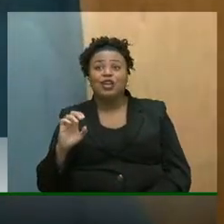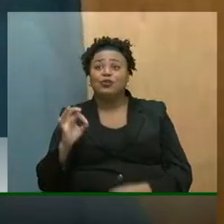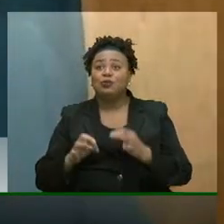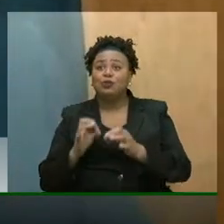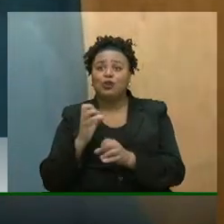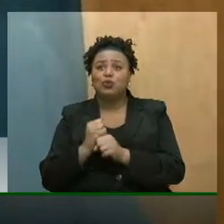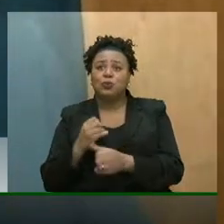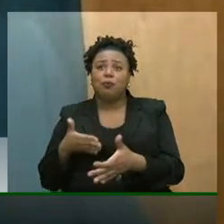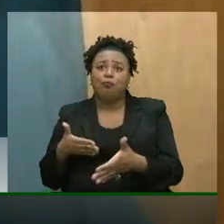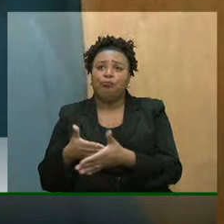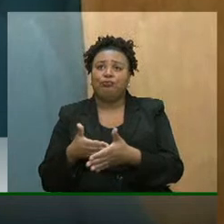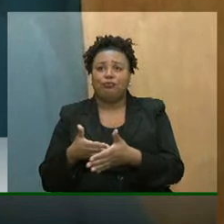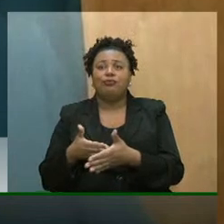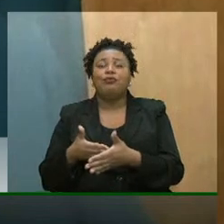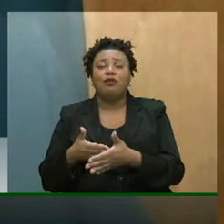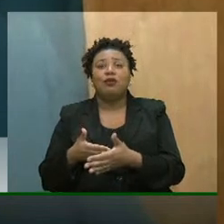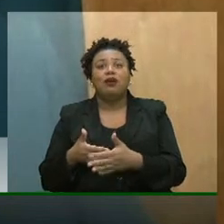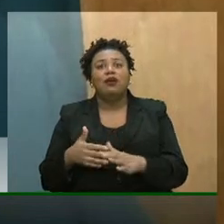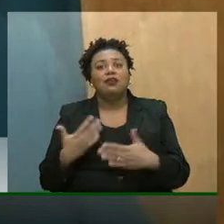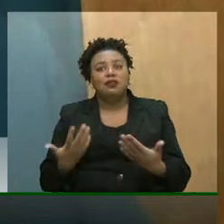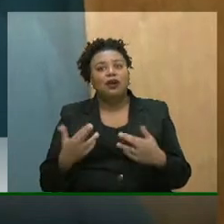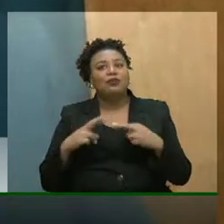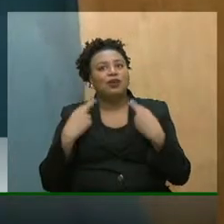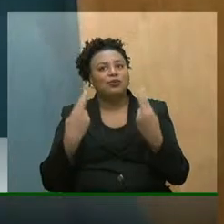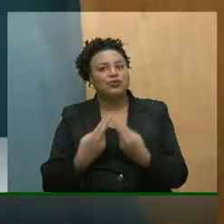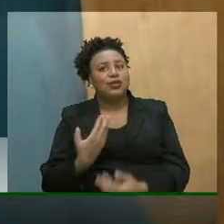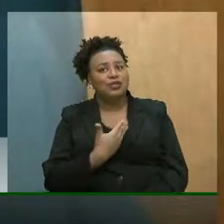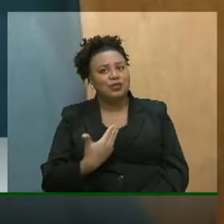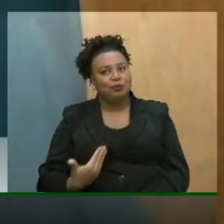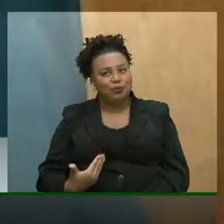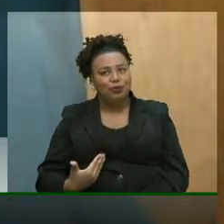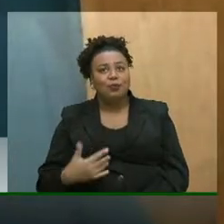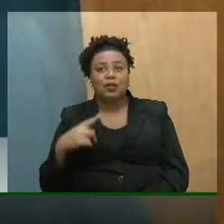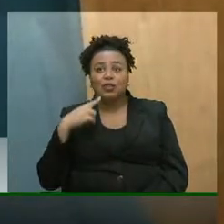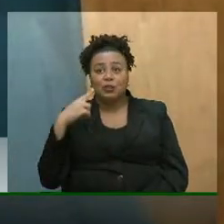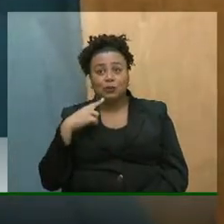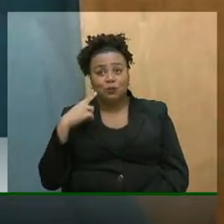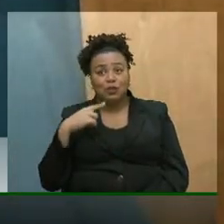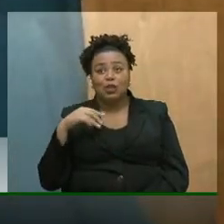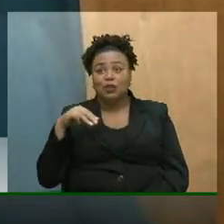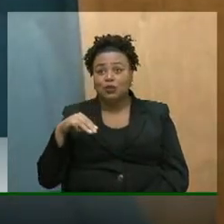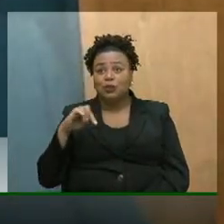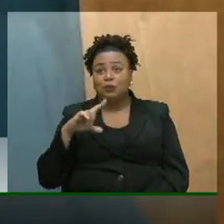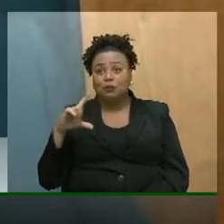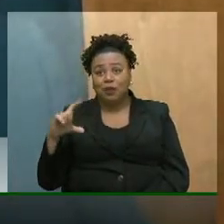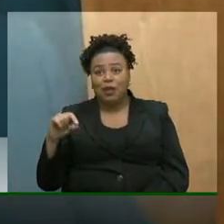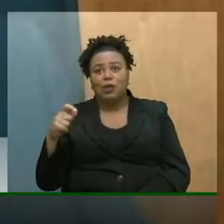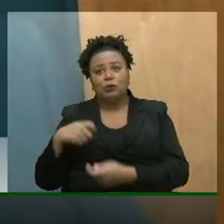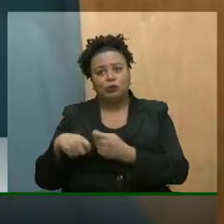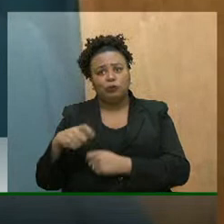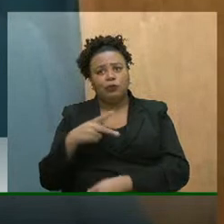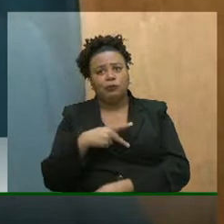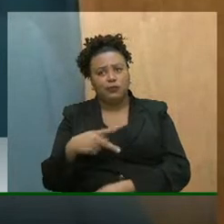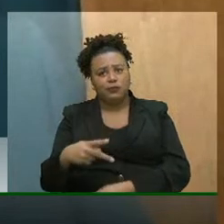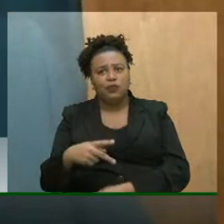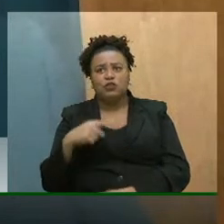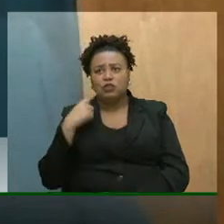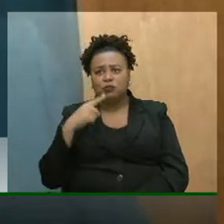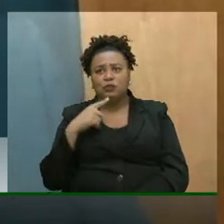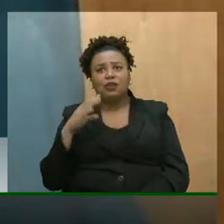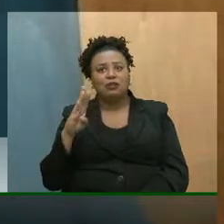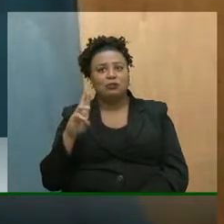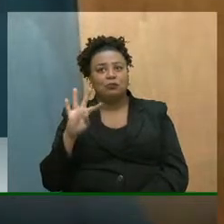barrado. Aí, na audiência pública, o deputado Melo, da Economia, presidiu, o deputado Brito